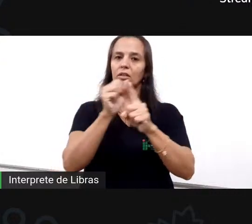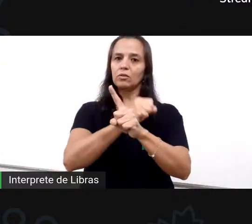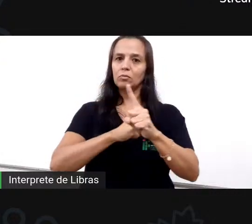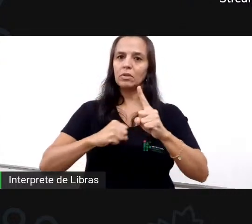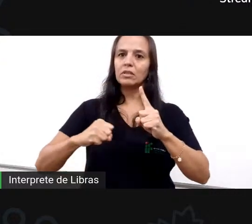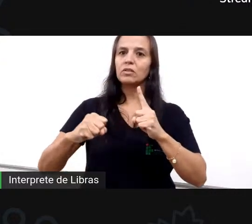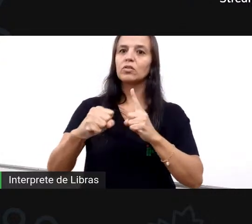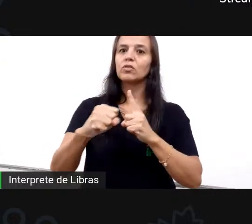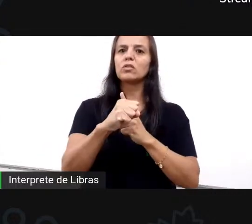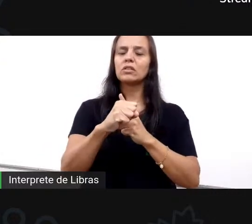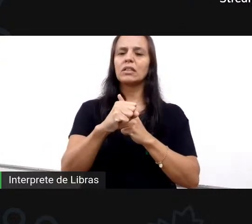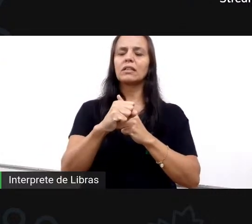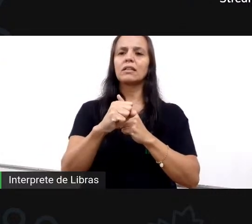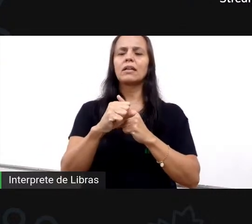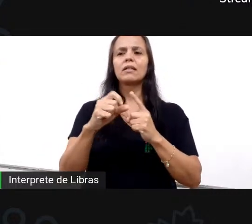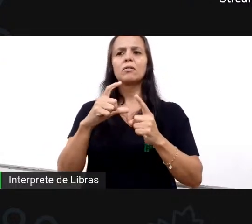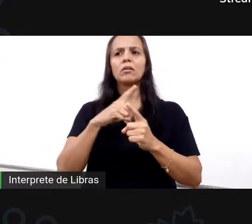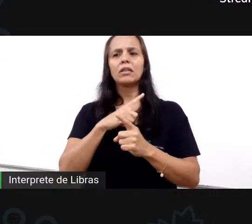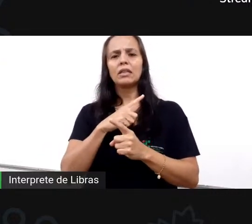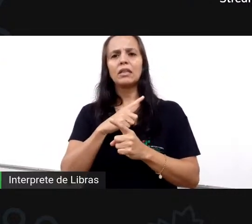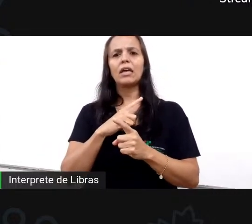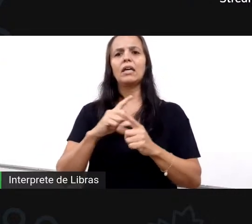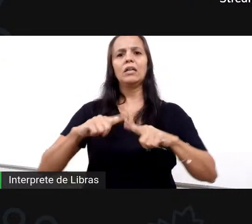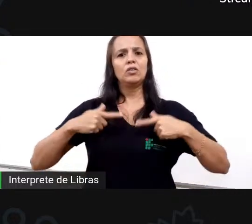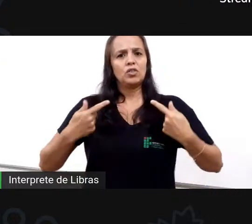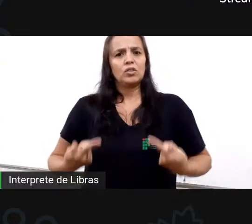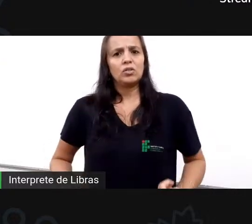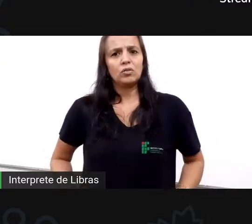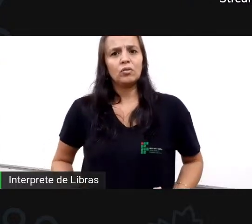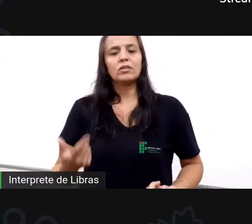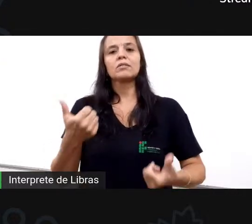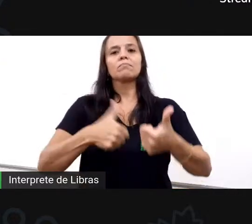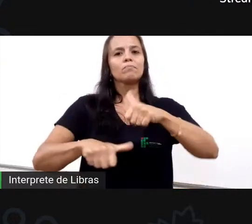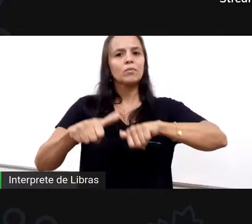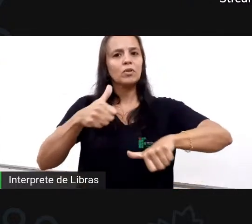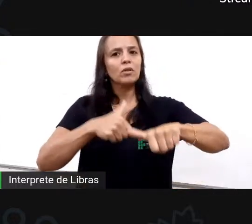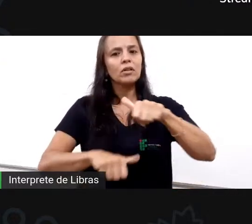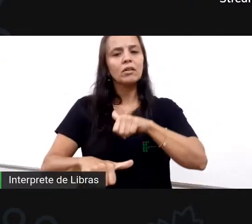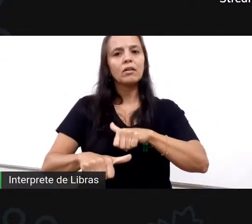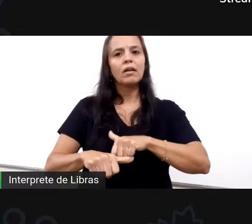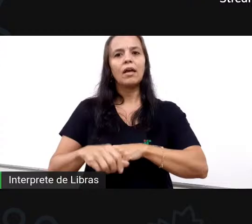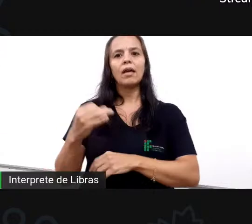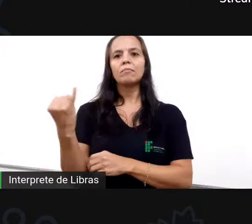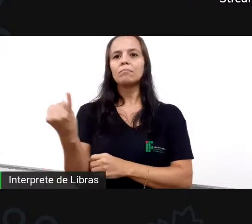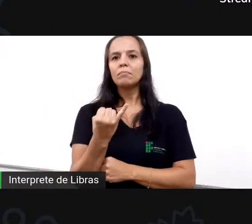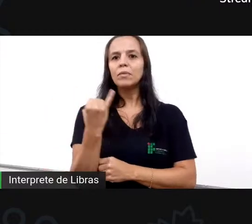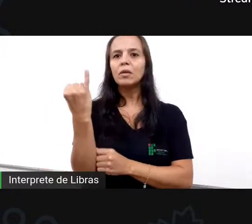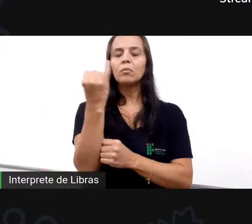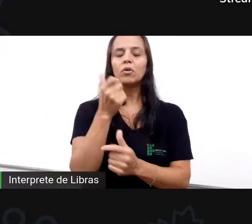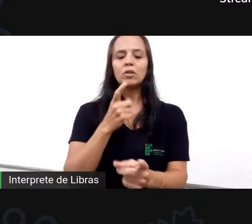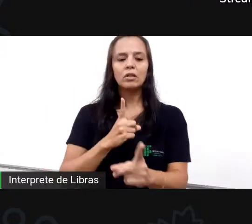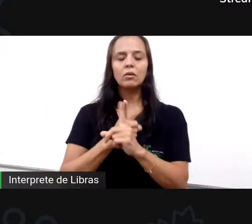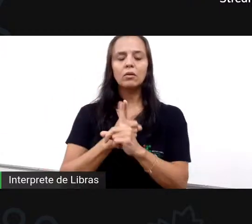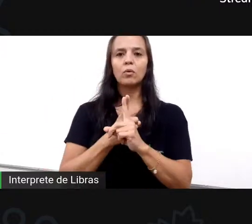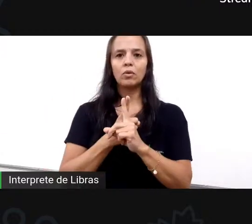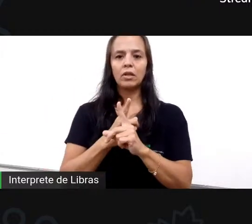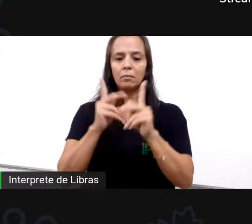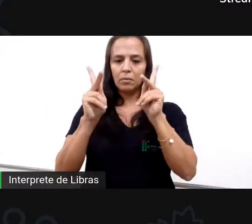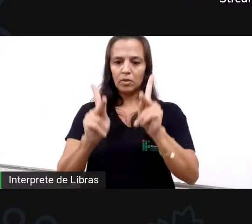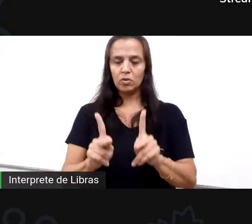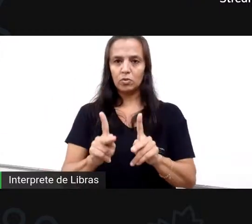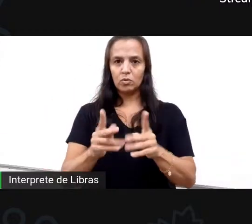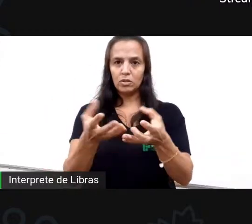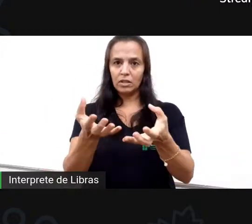carente de gestores qualificados, é muito significativo encontrar pessoas dispostas a